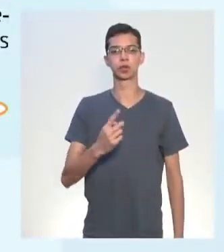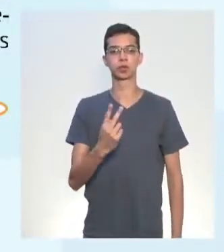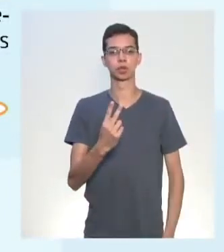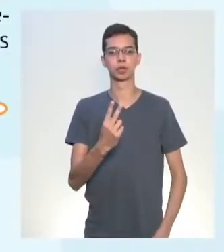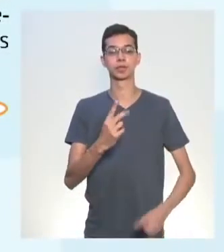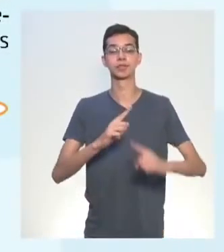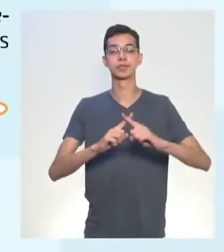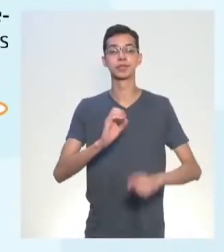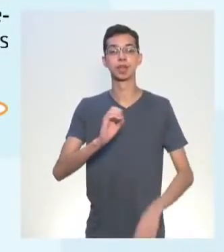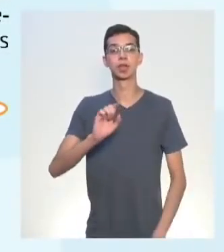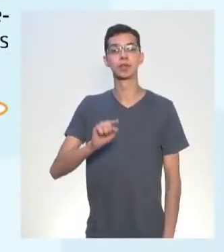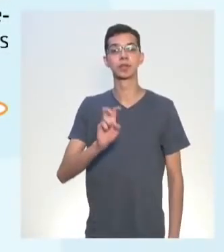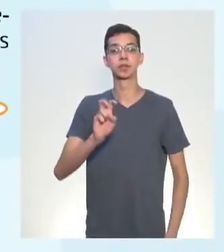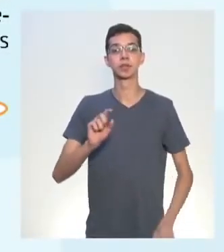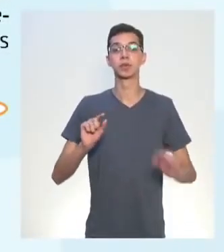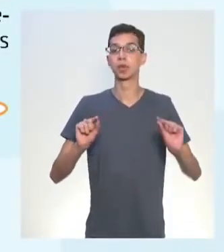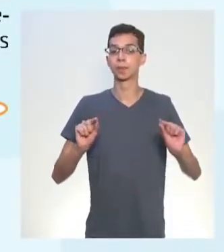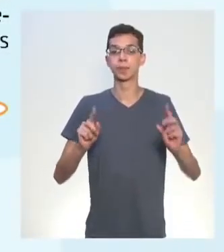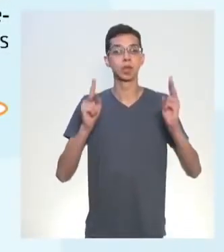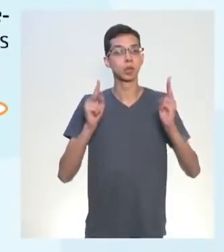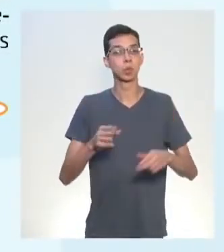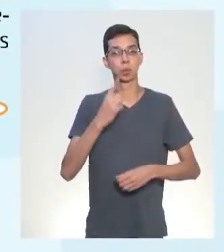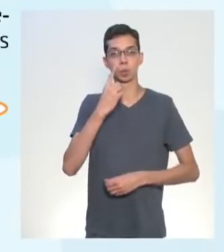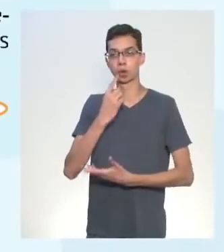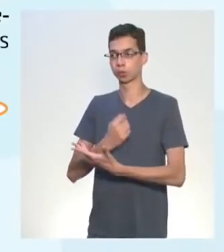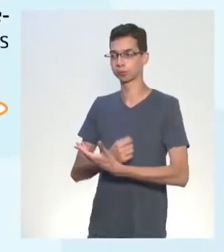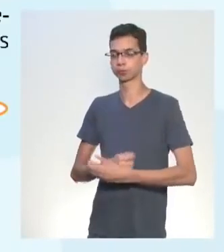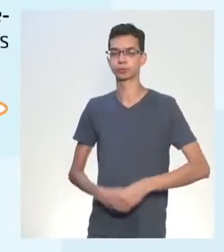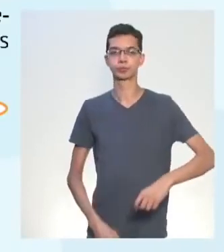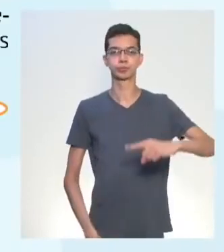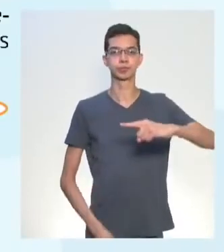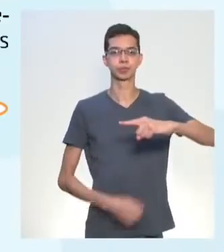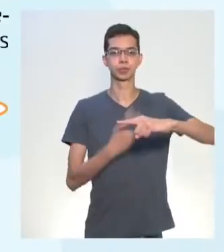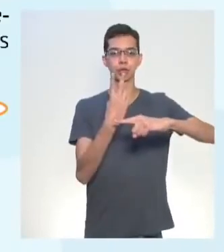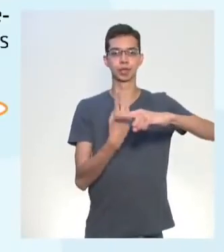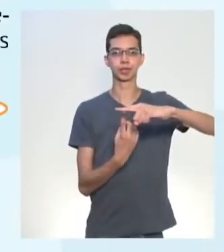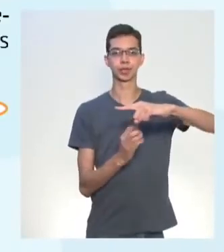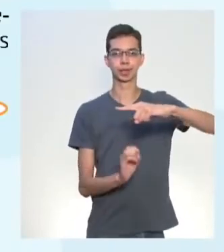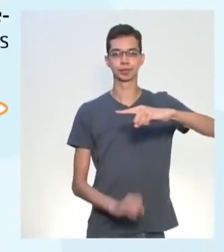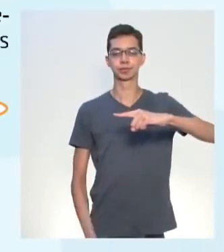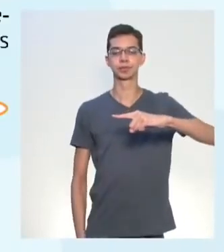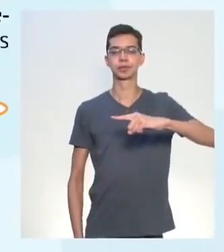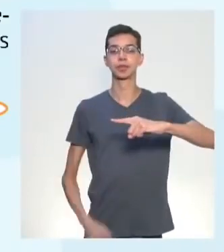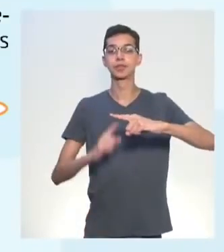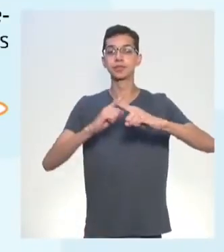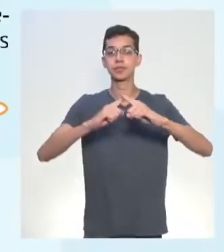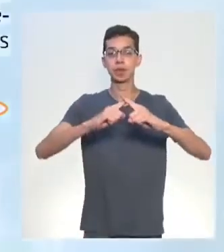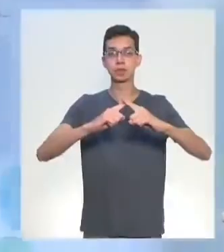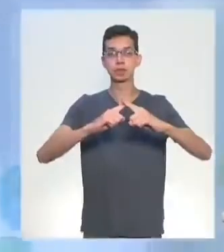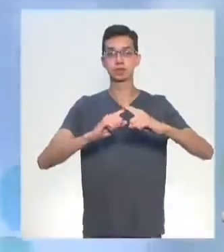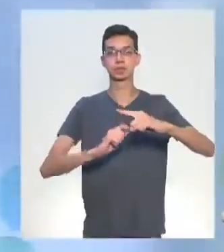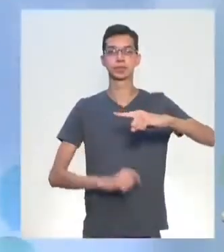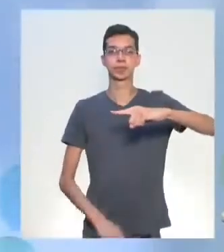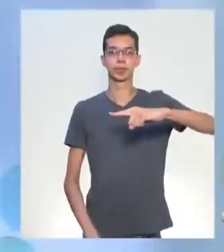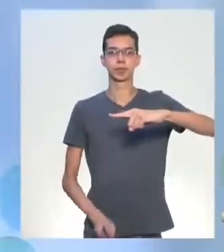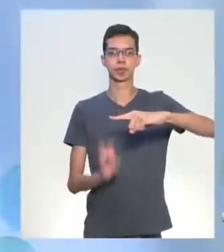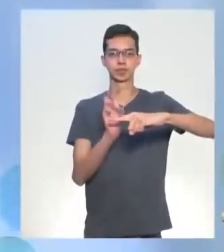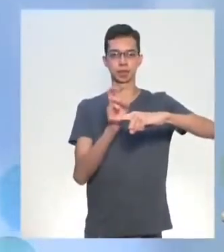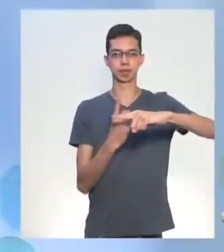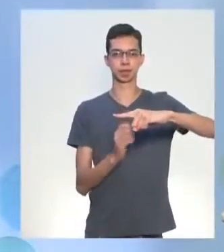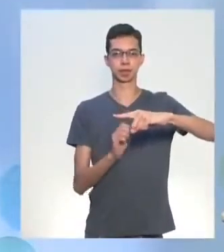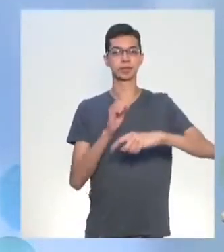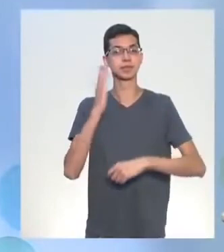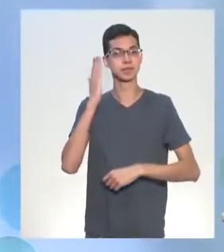a mesma coisa que 2 décimos vezes 5 décimos. E aí a gente aplica, né, o que a gente aprendeu das operações, 5 vezes